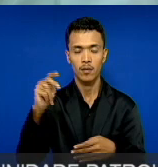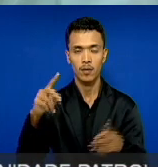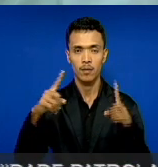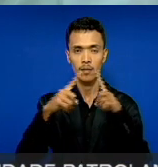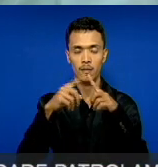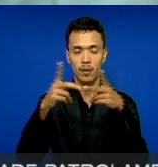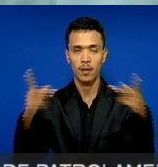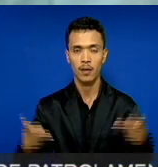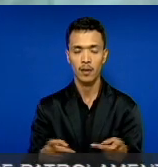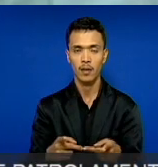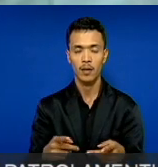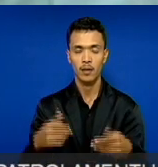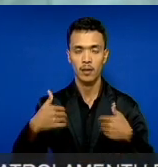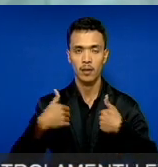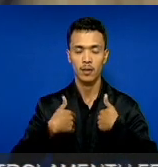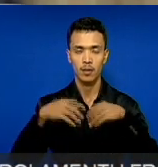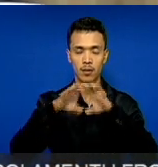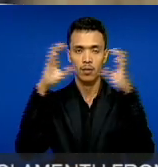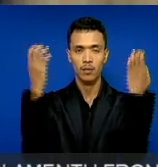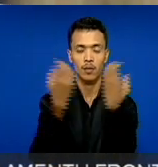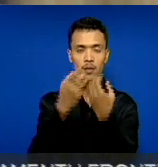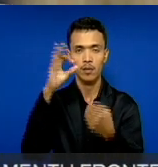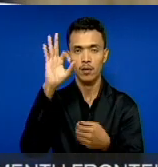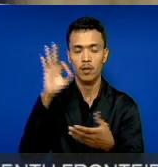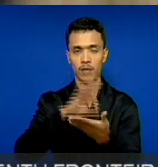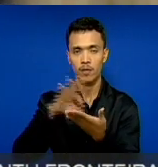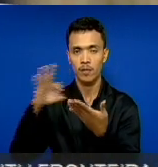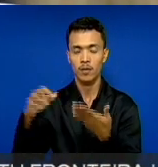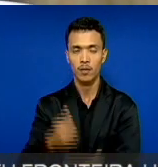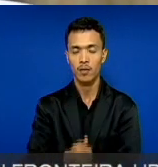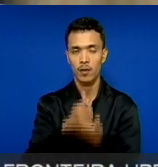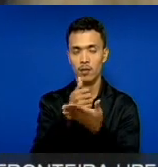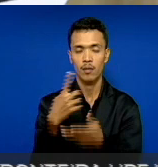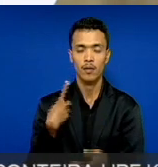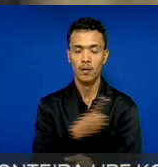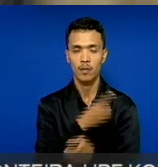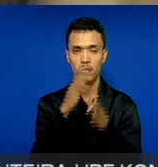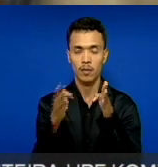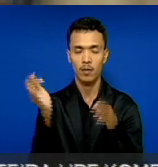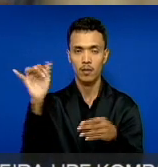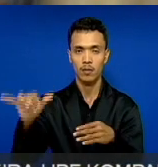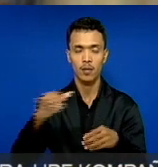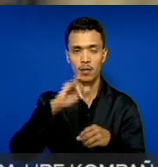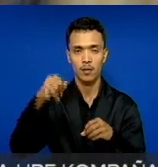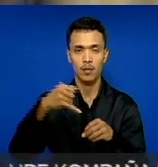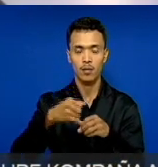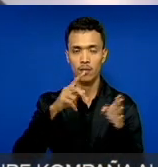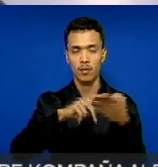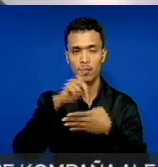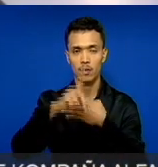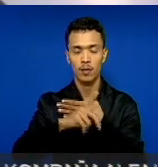liga a área temática, tutela e a Comissão EFI, formação no capacitação para deputado Cira, inclui programa Cira Selo. Plano